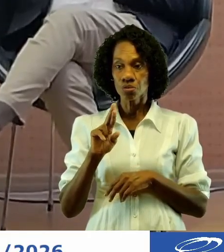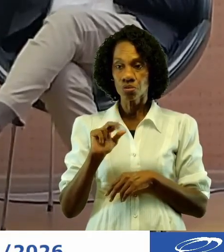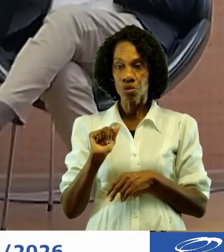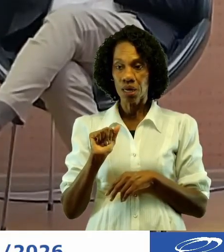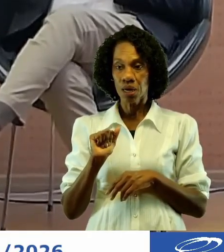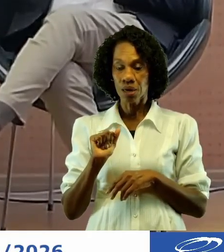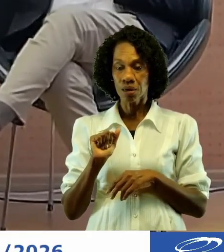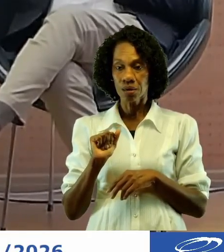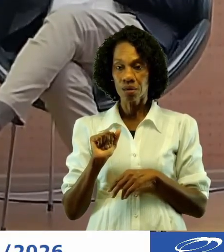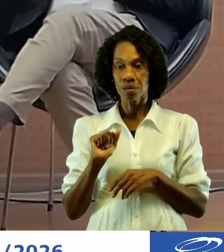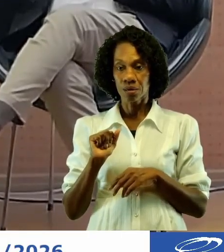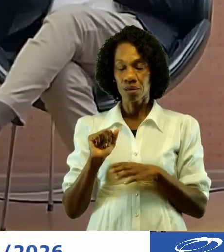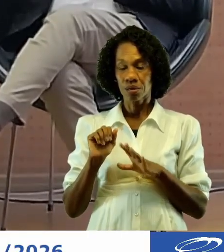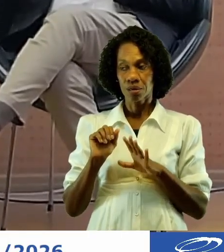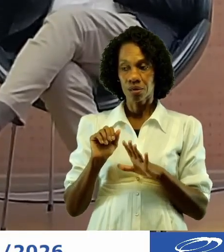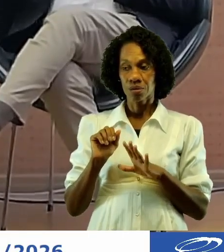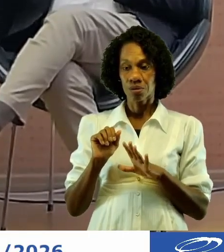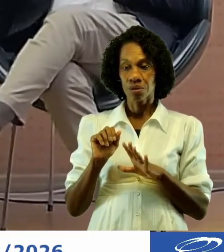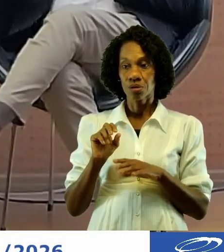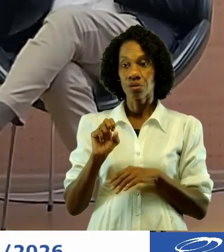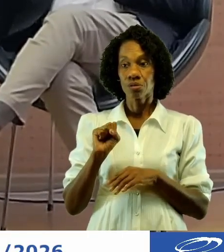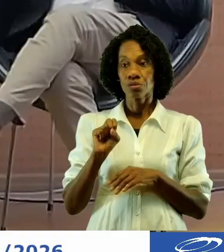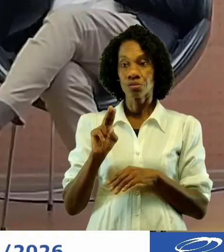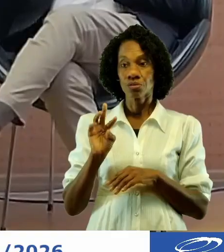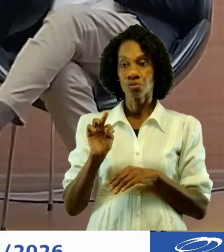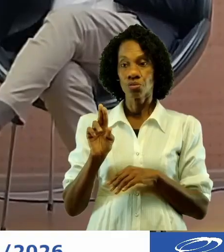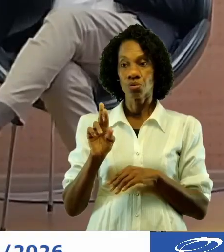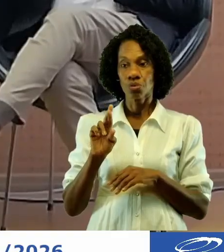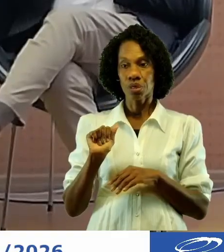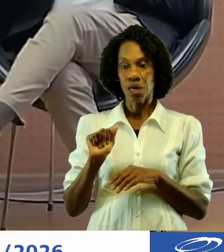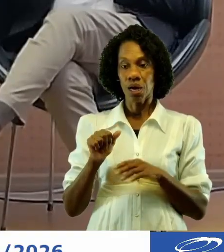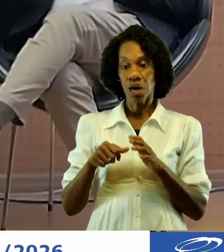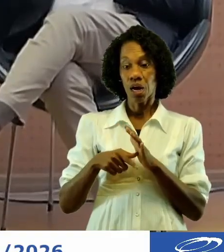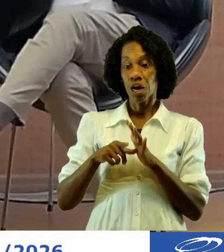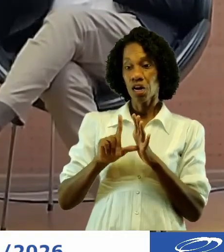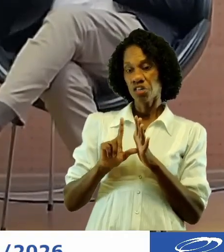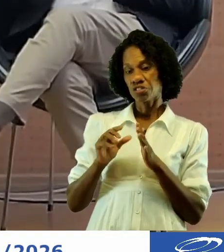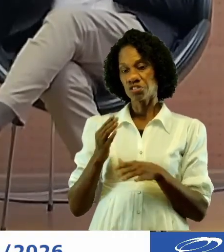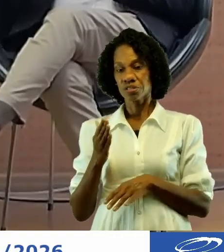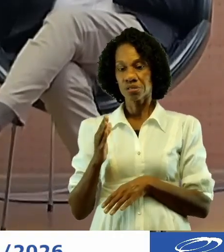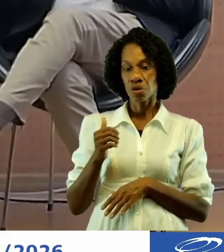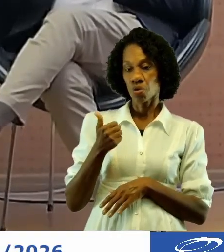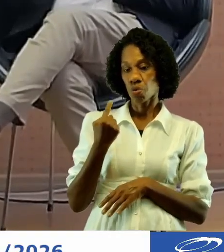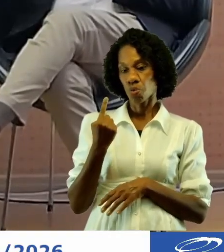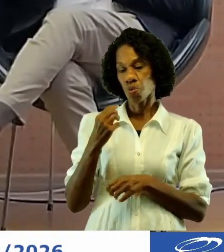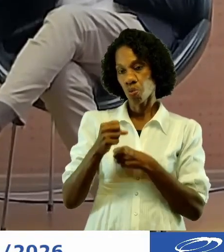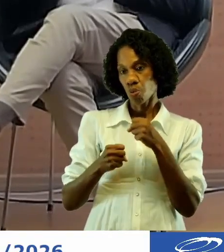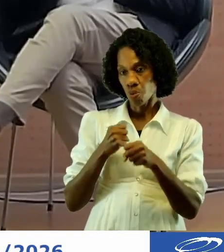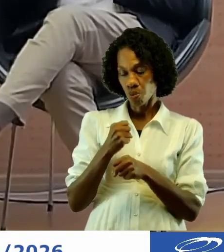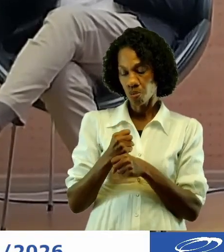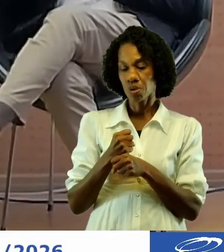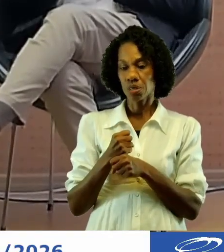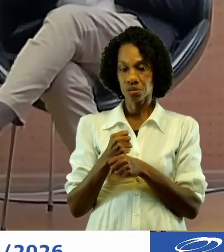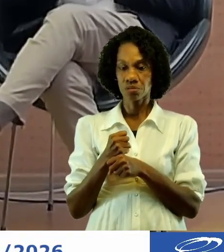do André Trampus, toda soltura precoce, ou seja, até 1 ano, deve ser considerado uma